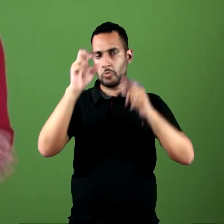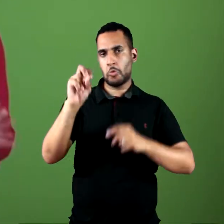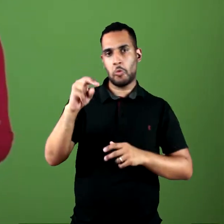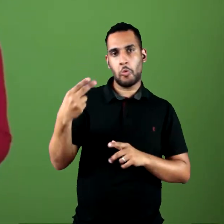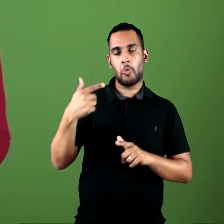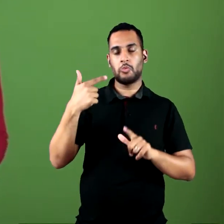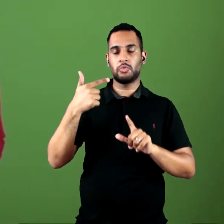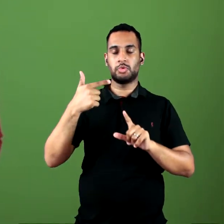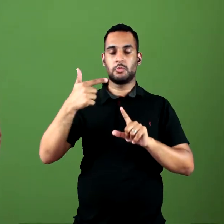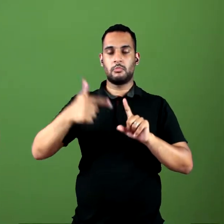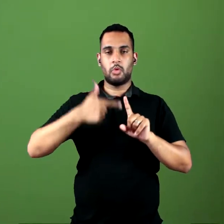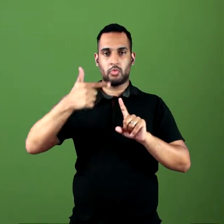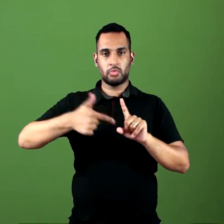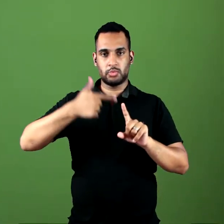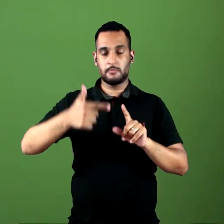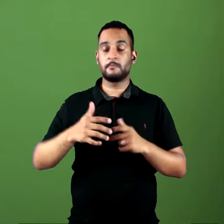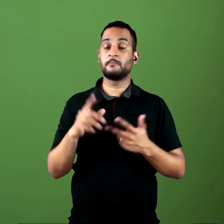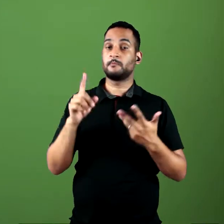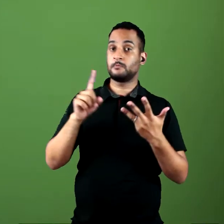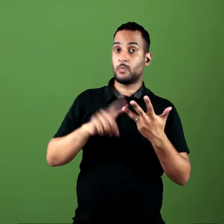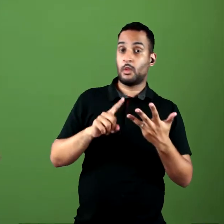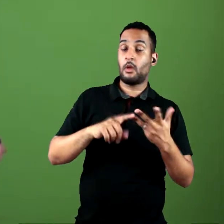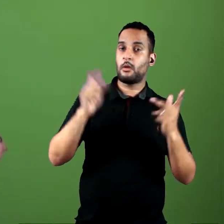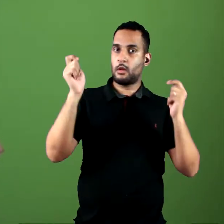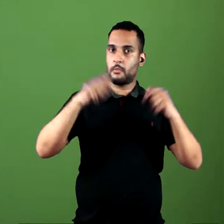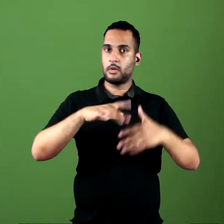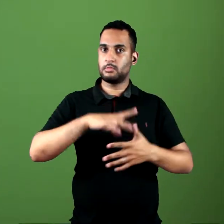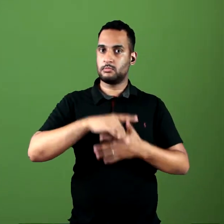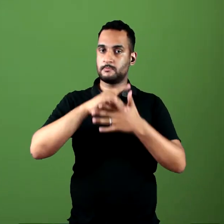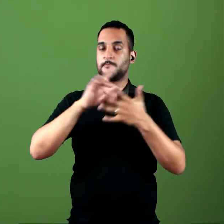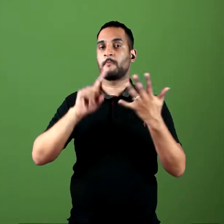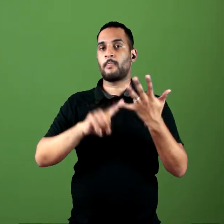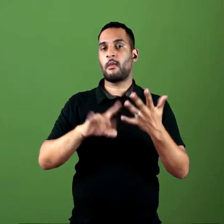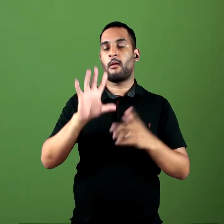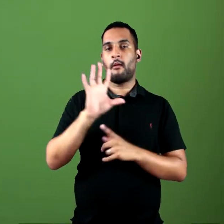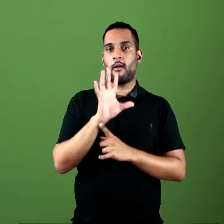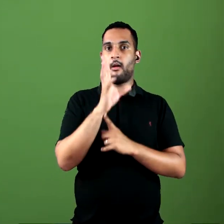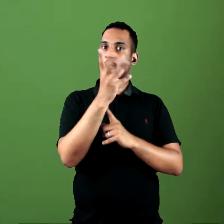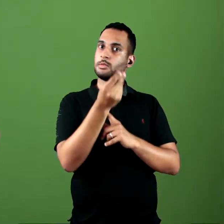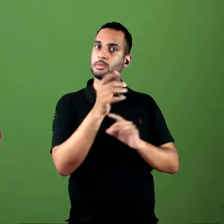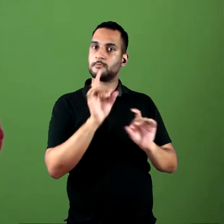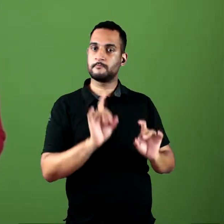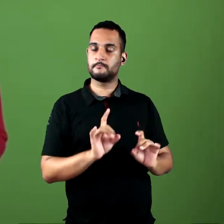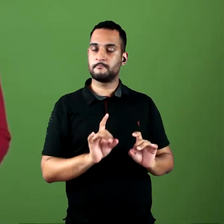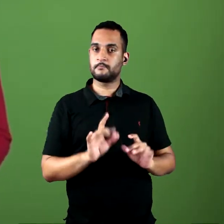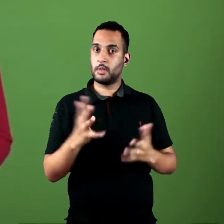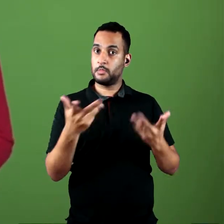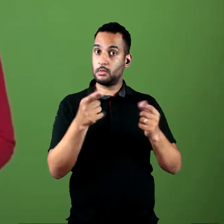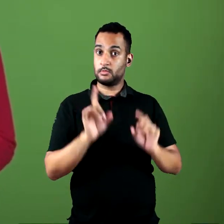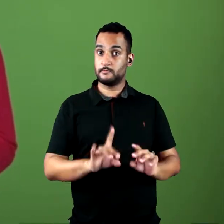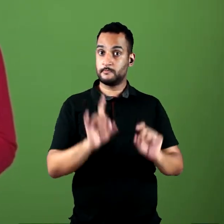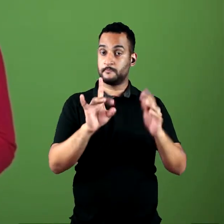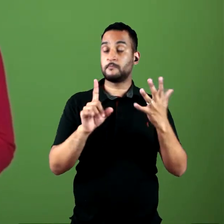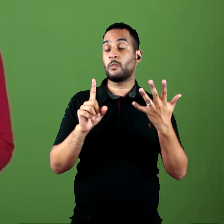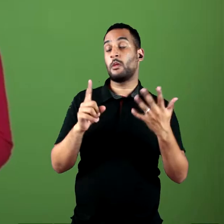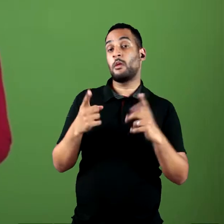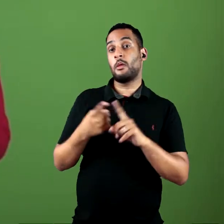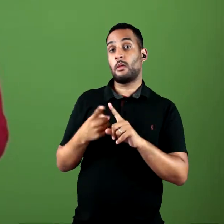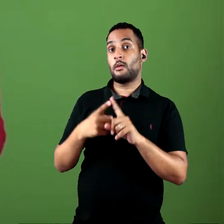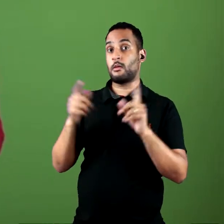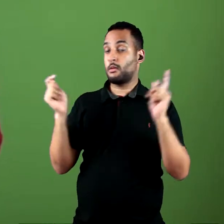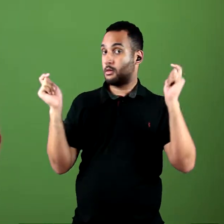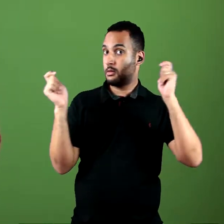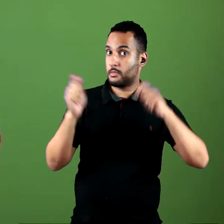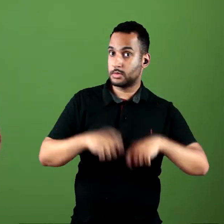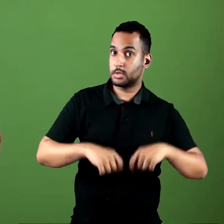produtivo, capacidade de liderança, talento especial para as artes e capacidade psicomotora.